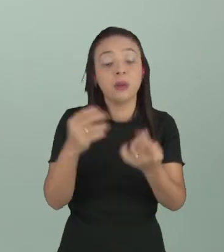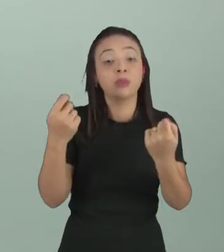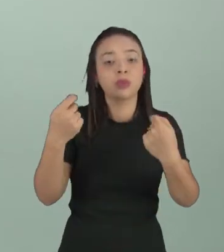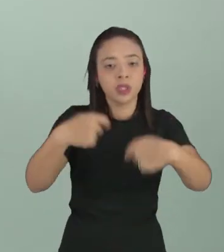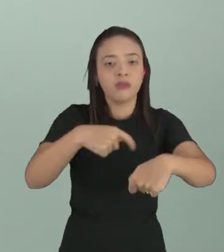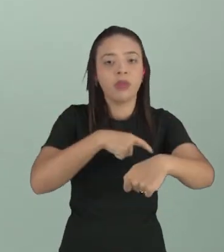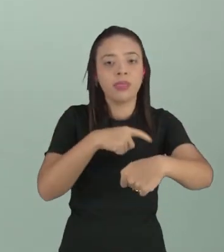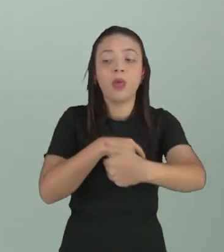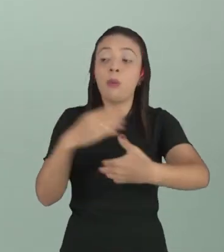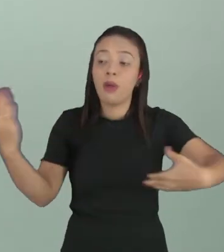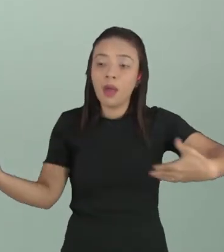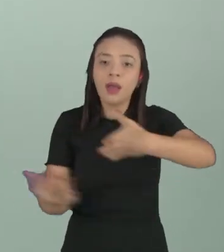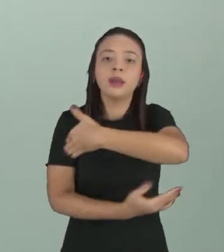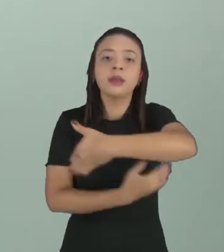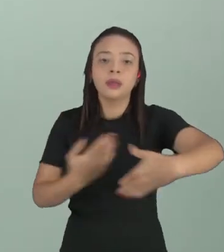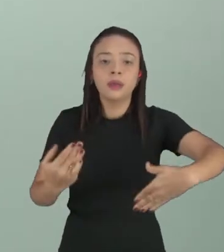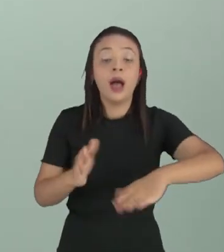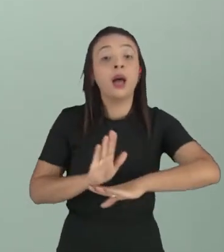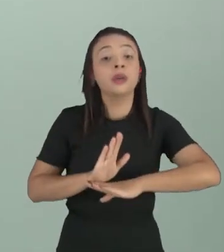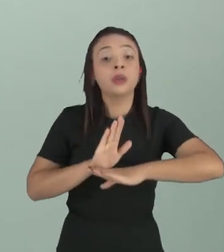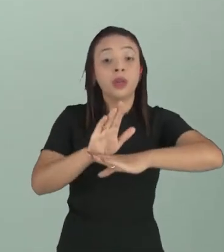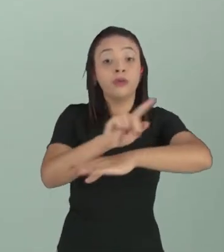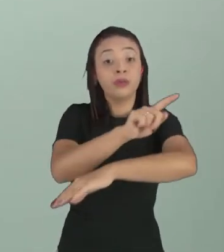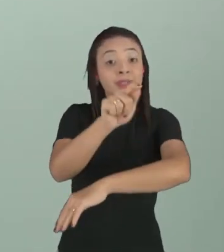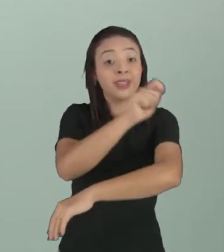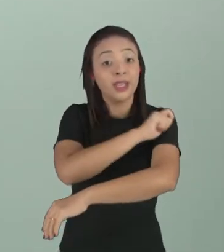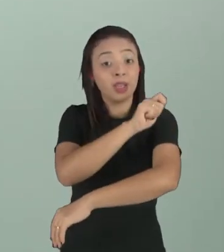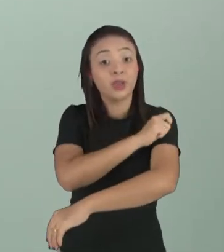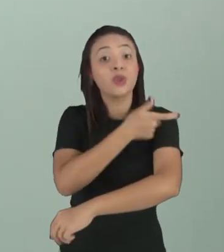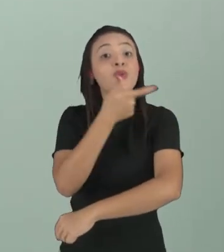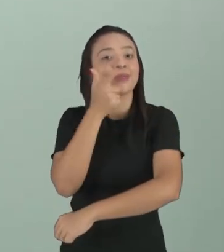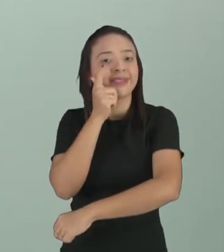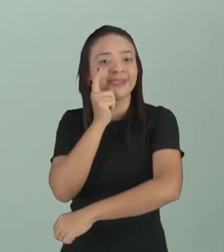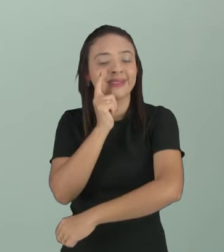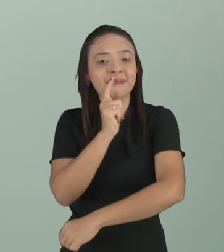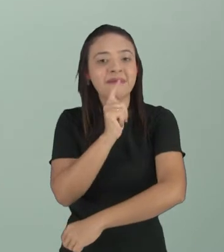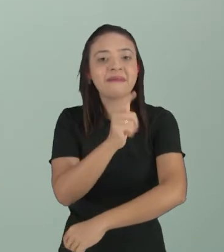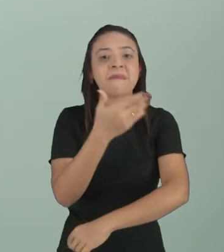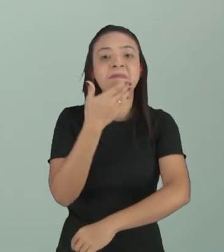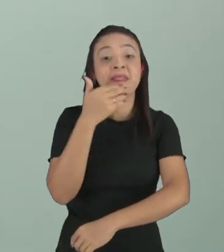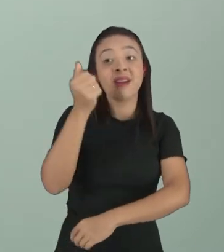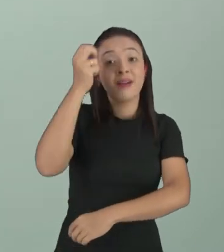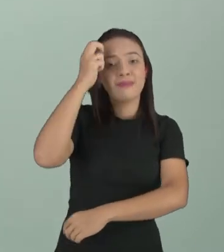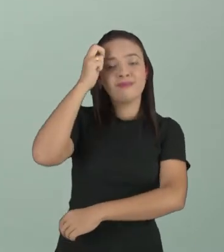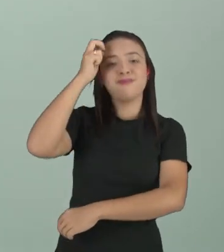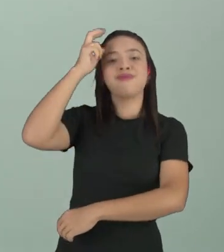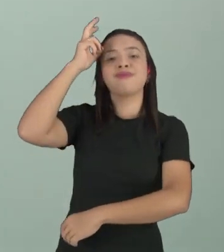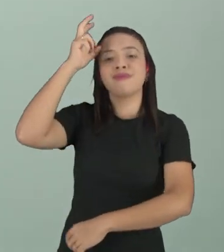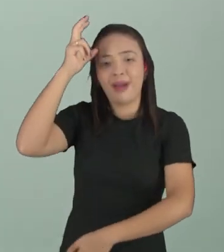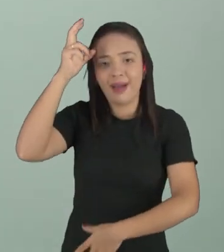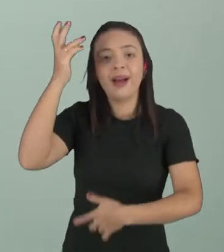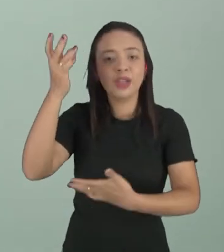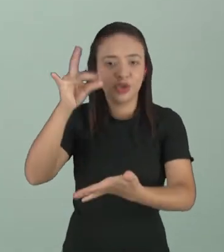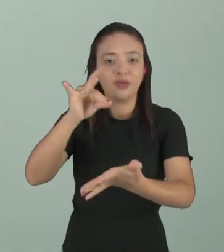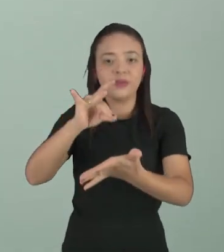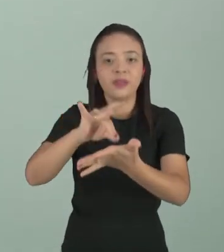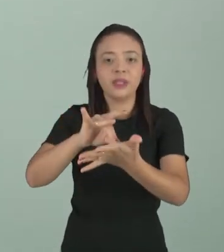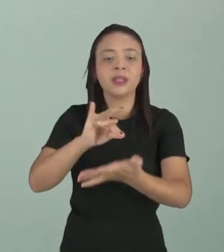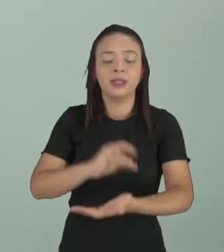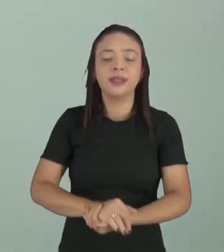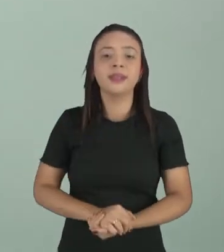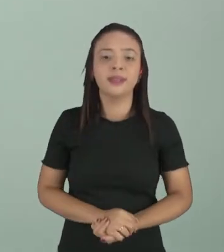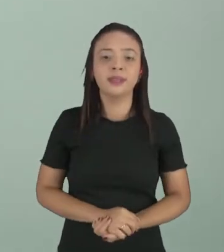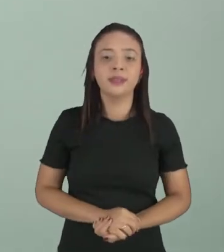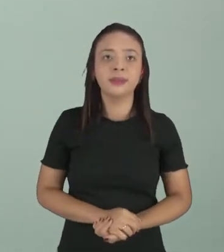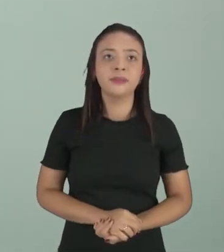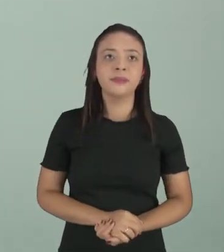nós, certo? E vai fazer de você um aluno protagonista da sua história, levando em conta o conhecimento. As